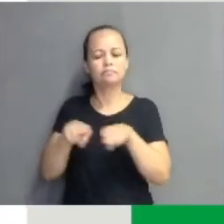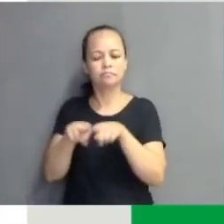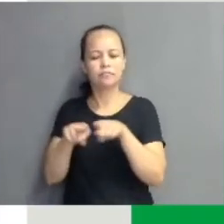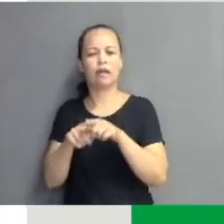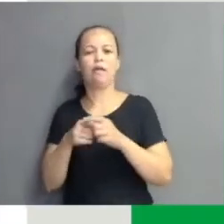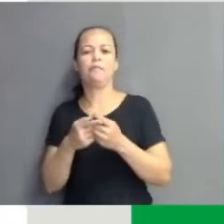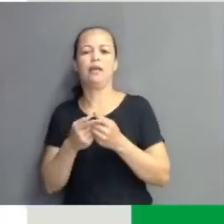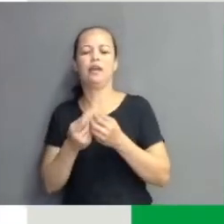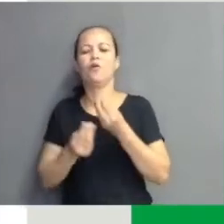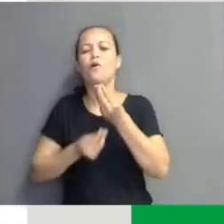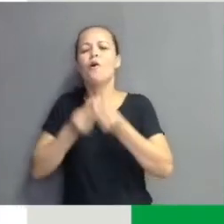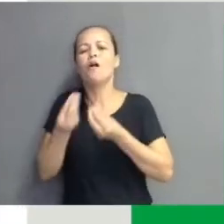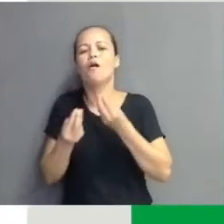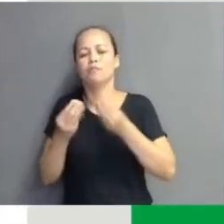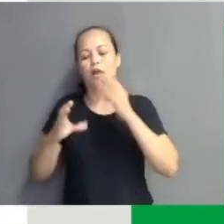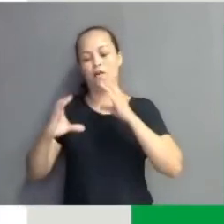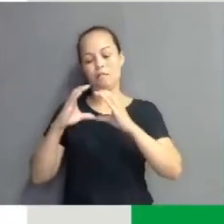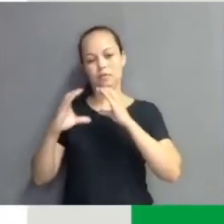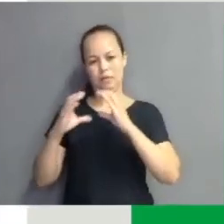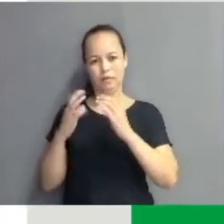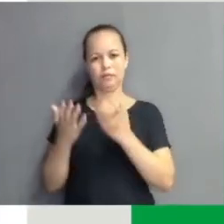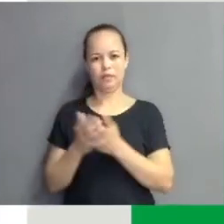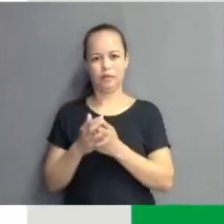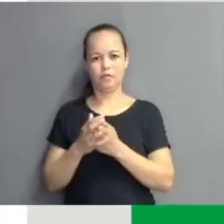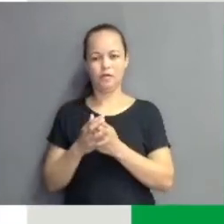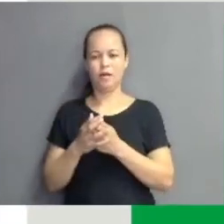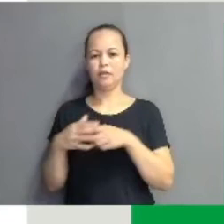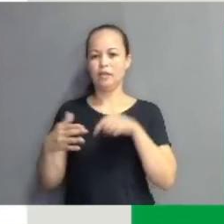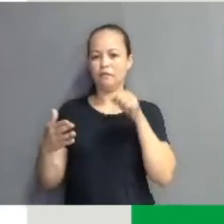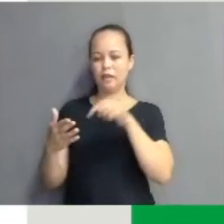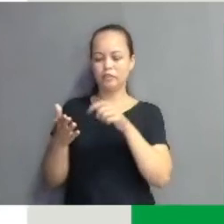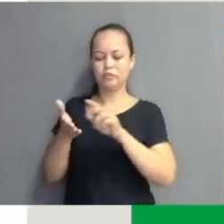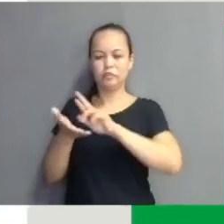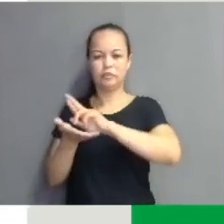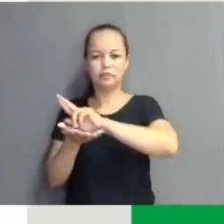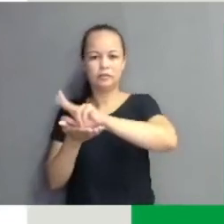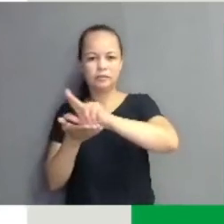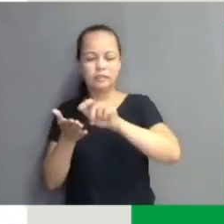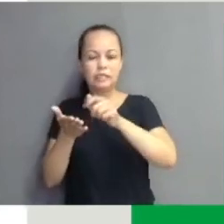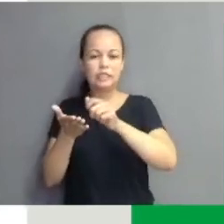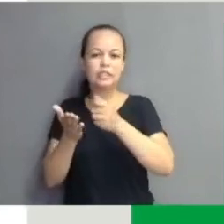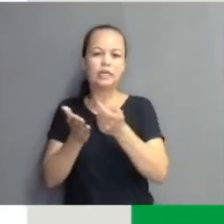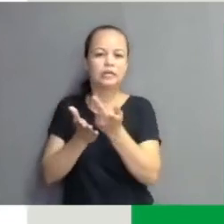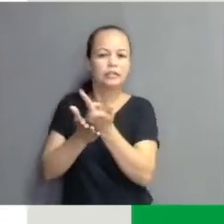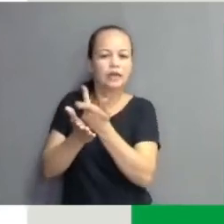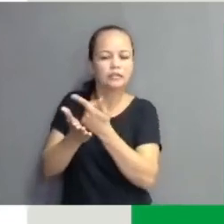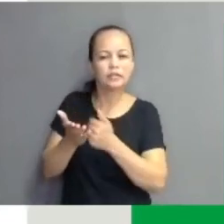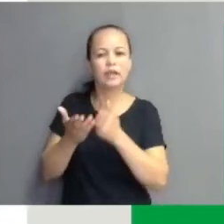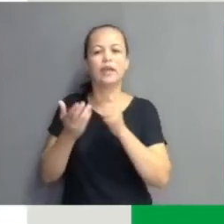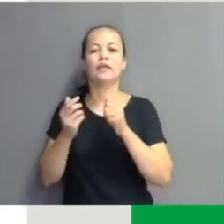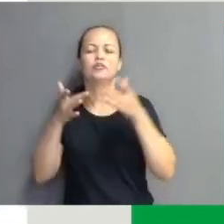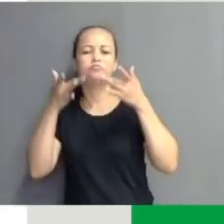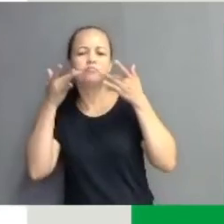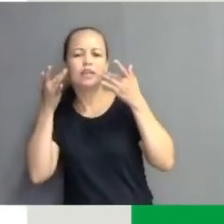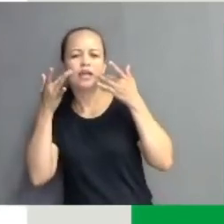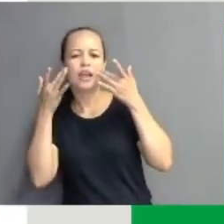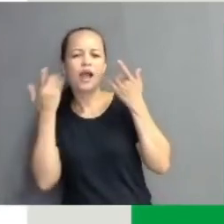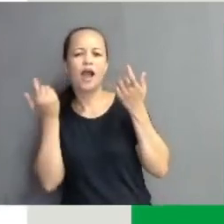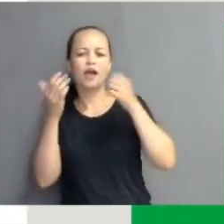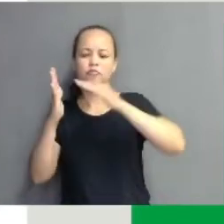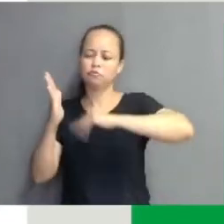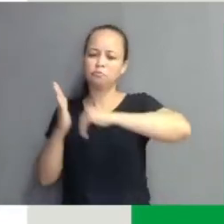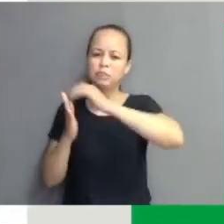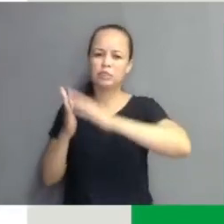forma de nos comunicarmos através de desenhos pinturas através do teatro a da